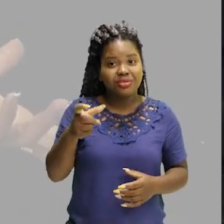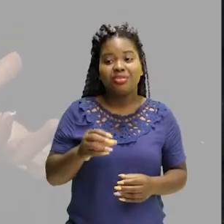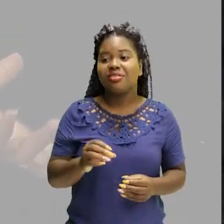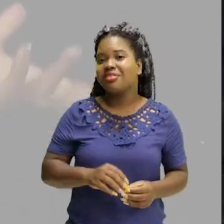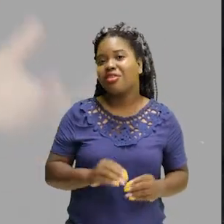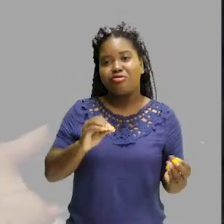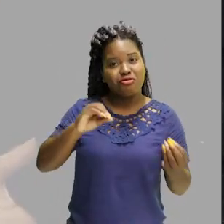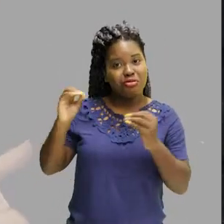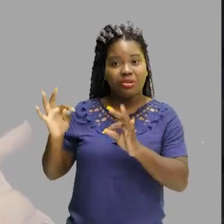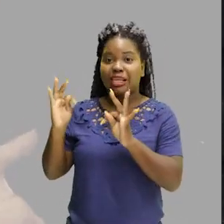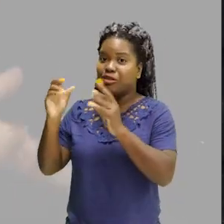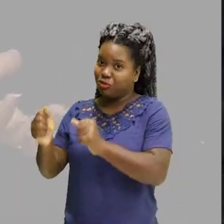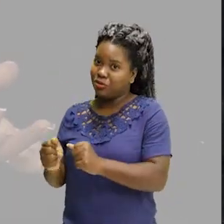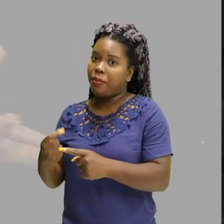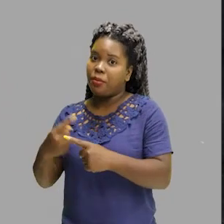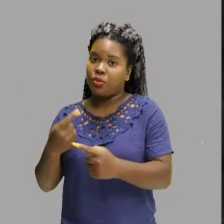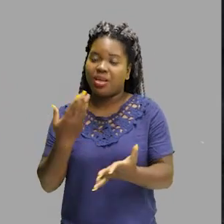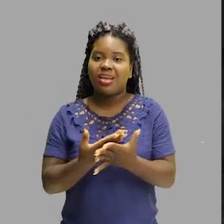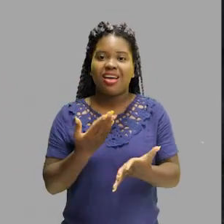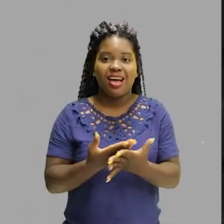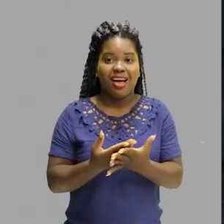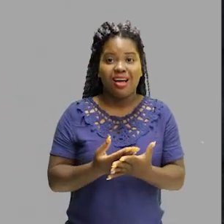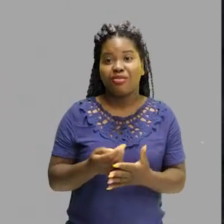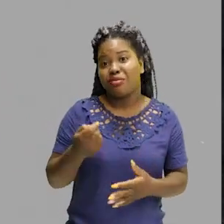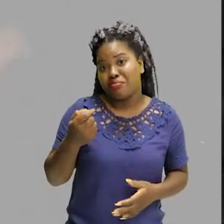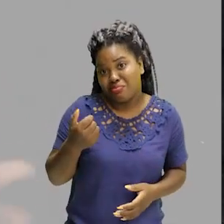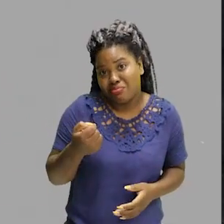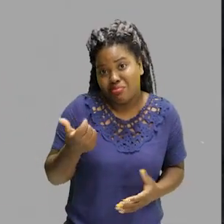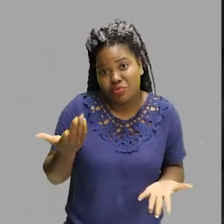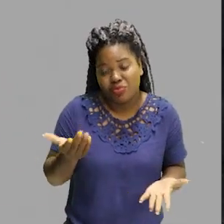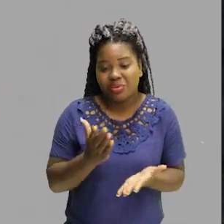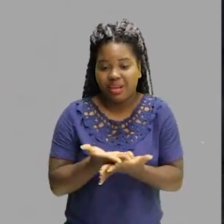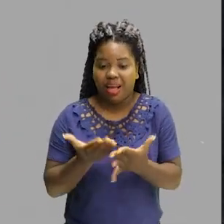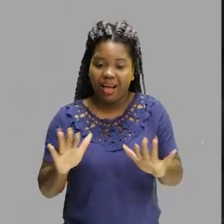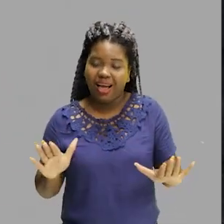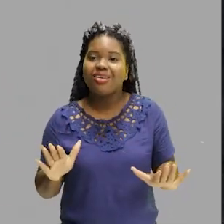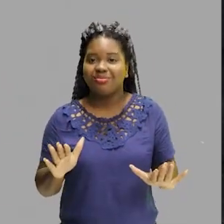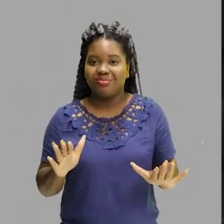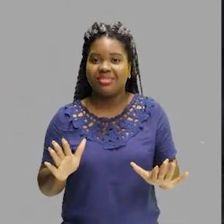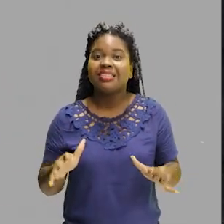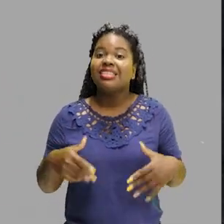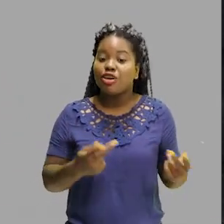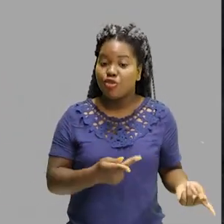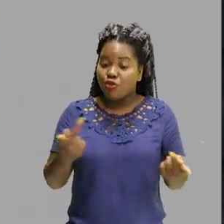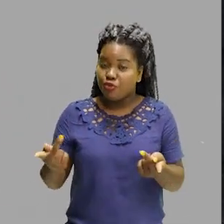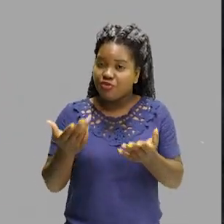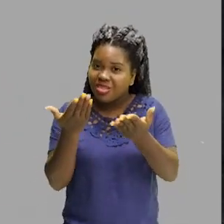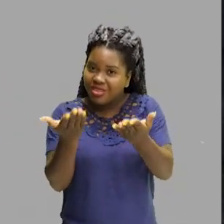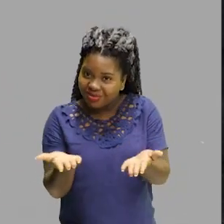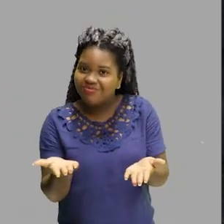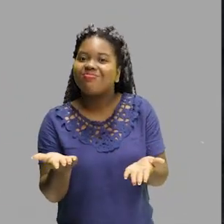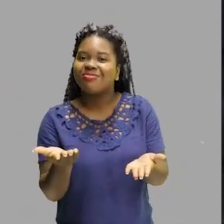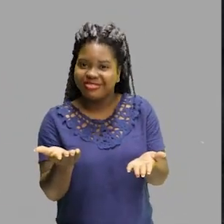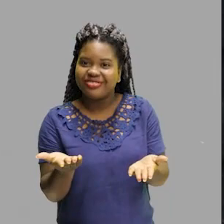a obra inteira, porque a nossa aula é curta. Quando a gente pensa que não, ela acaba. E eu convido você a